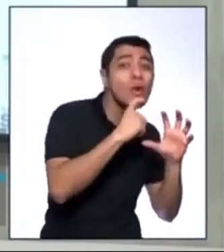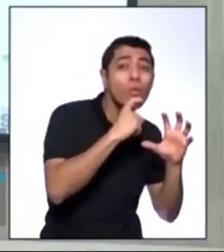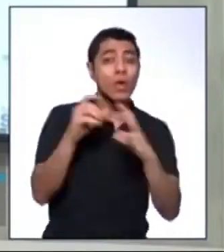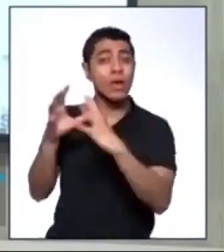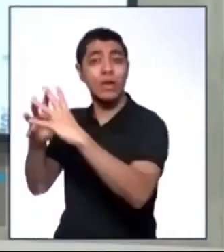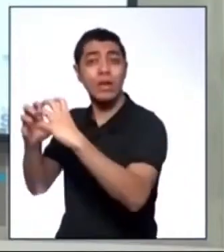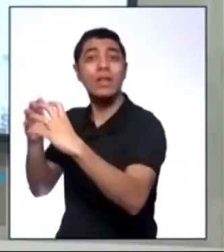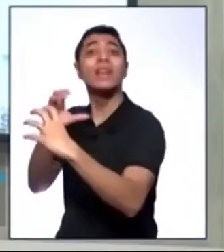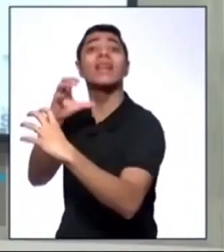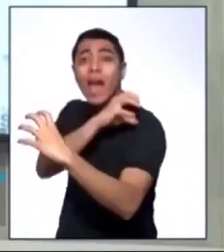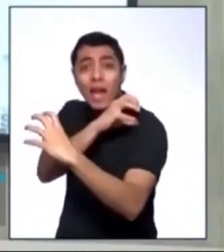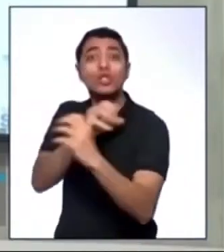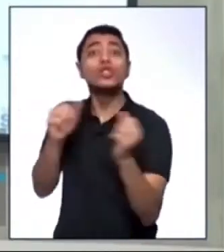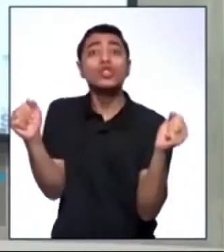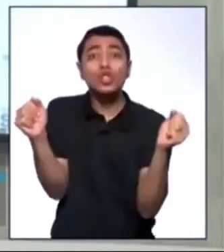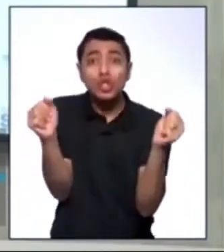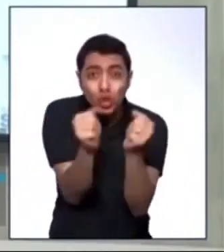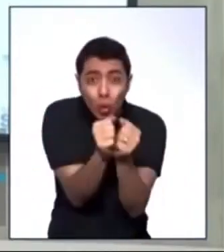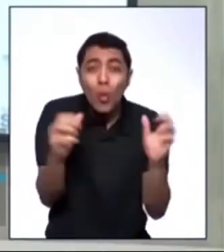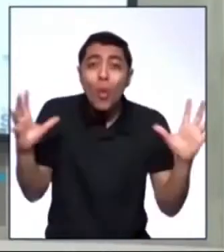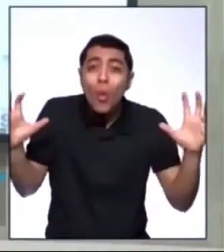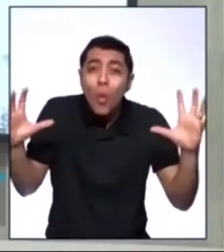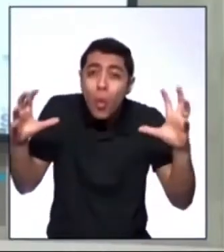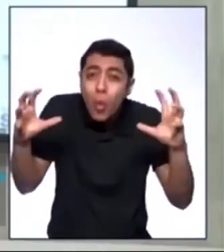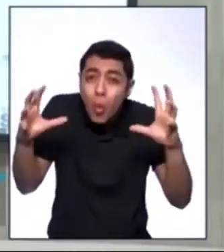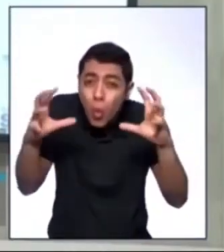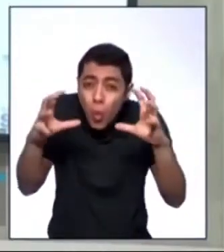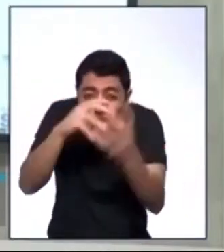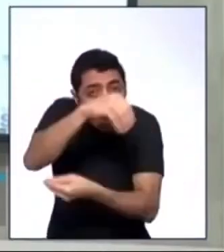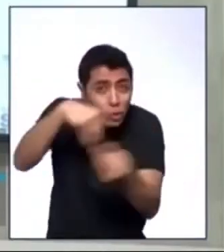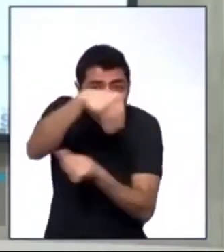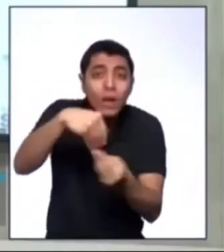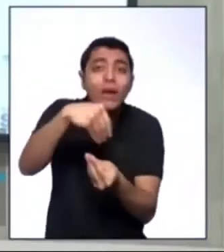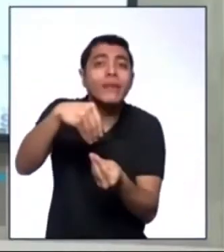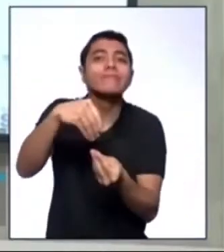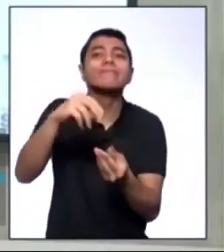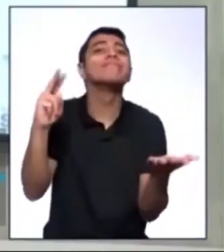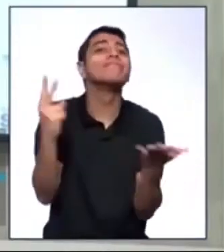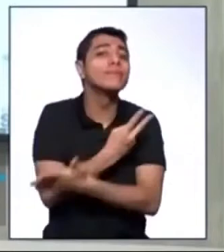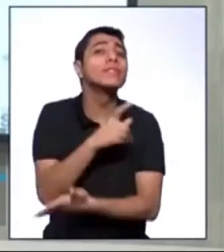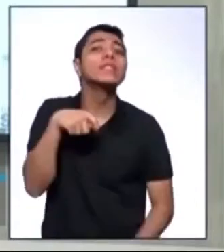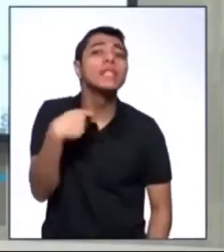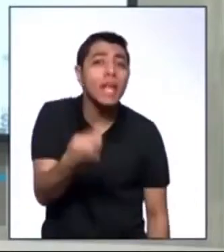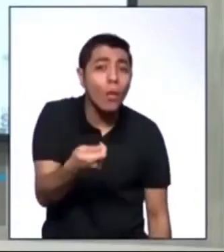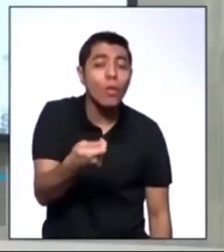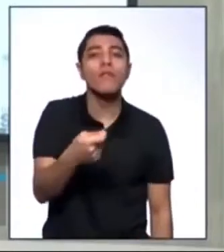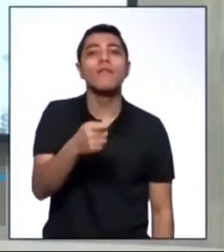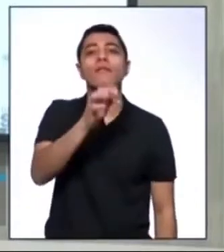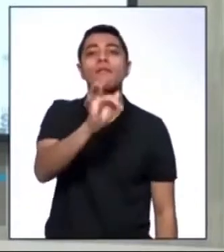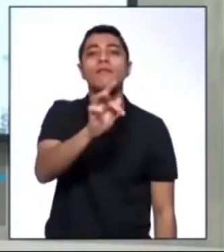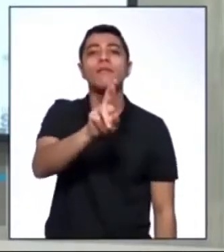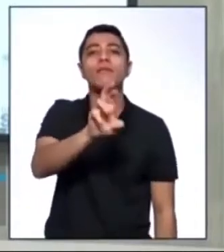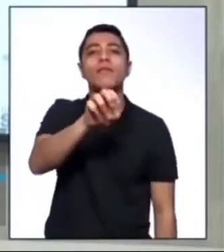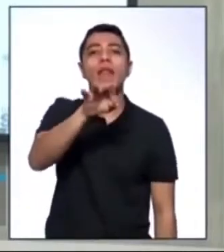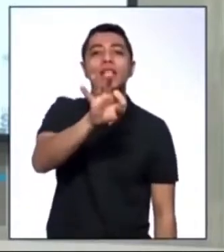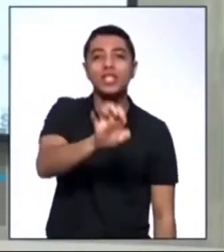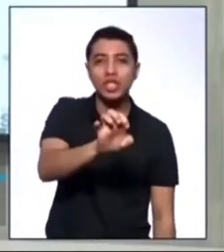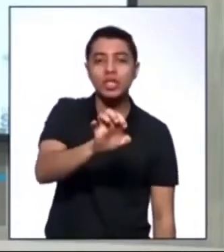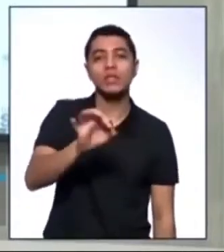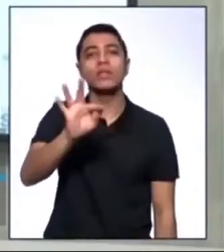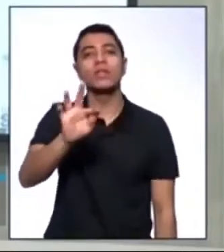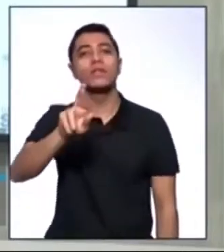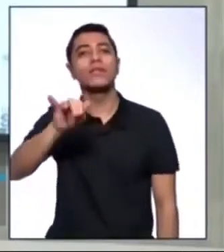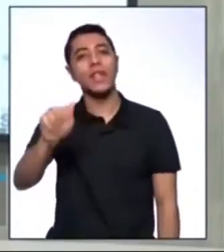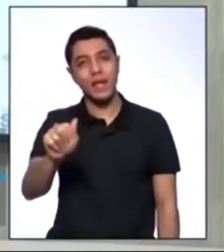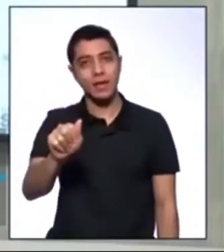chuva. Na retaguarda, tudo bem. Na retaguarda dessa frente fria, vem o ar polar, vem o frio. Mas se eu disser para você